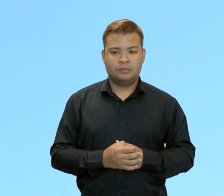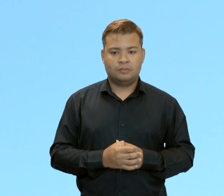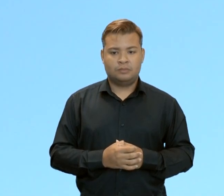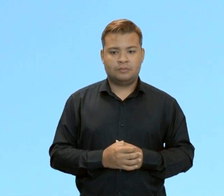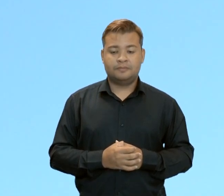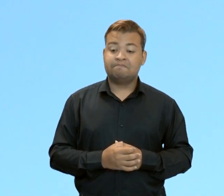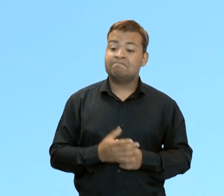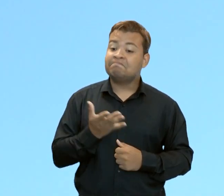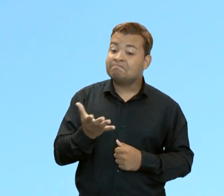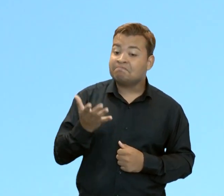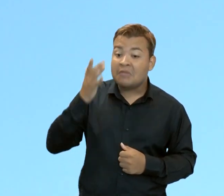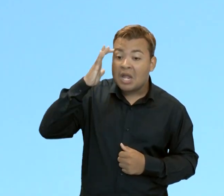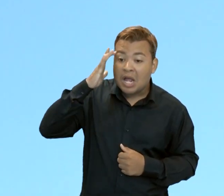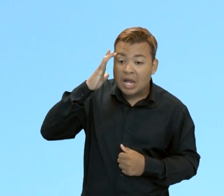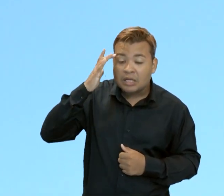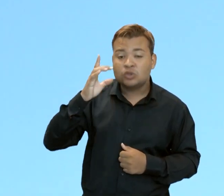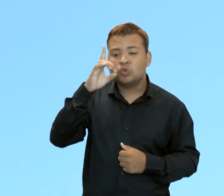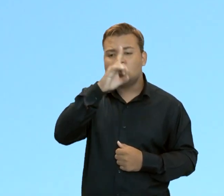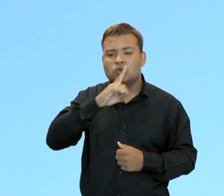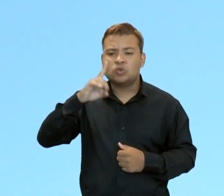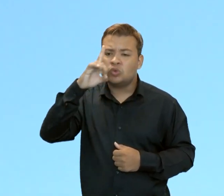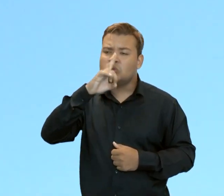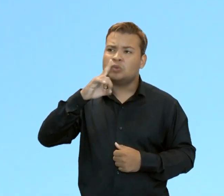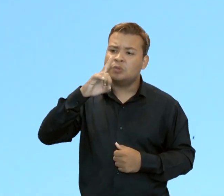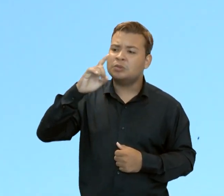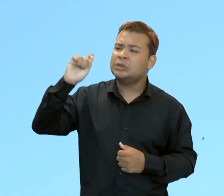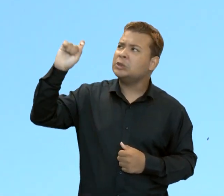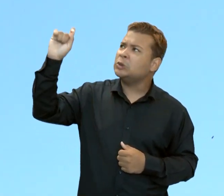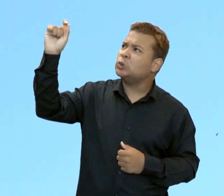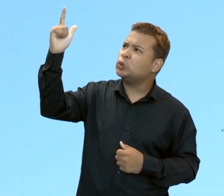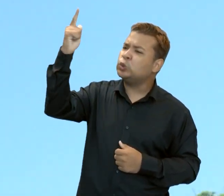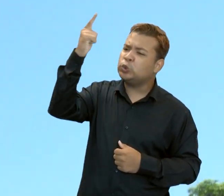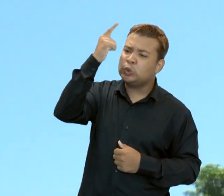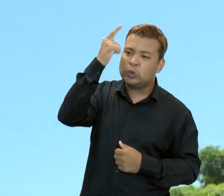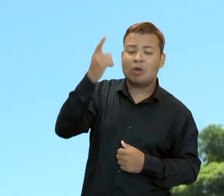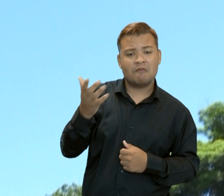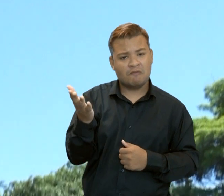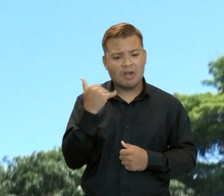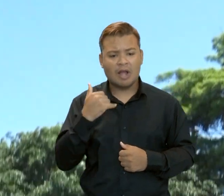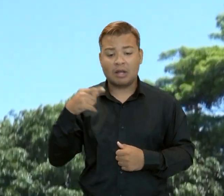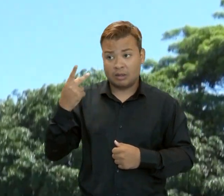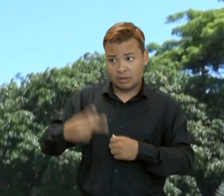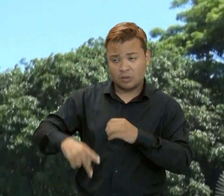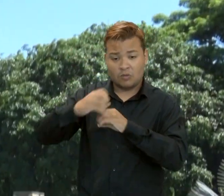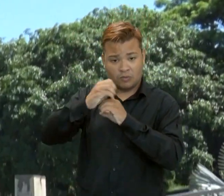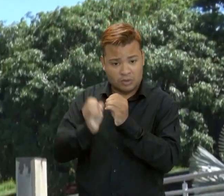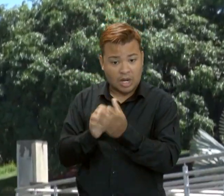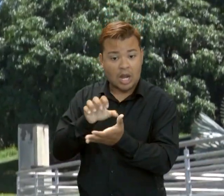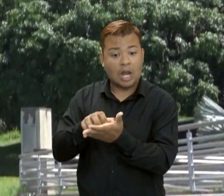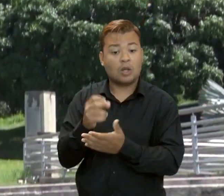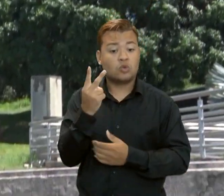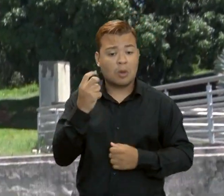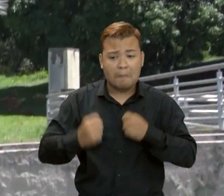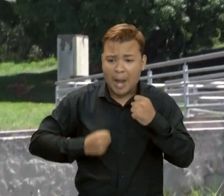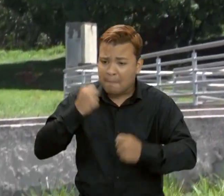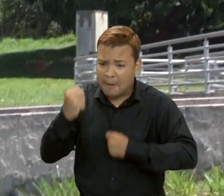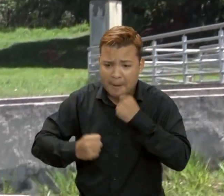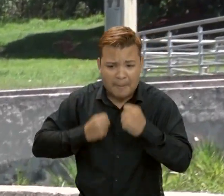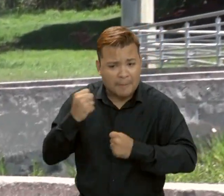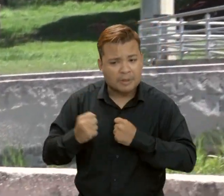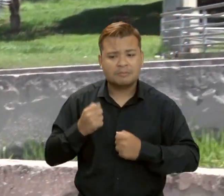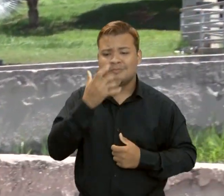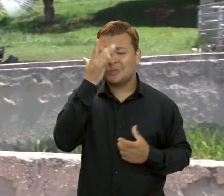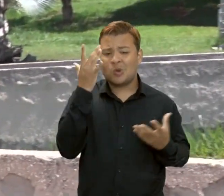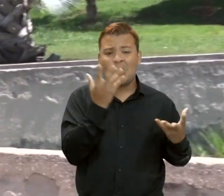Que tal aproveitar um domingo de céu ensolarado para dar uma corridinha aqui no campo Samambaia da UFG Pois é muita gente